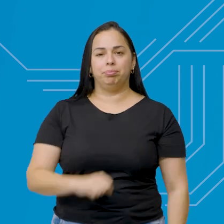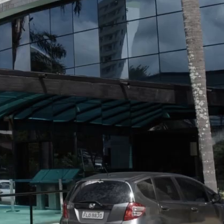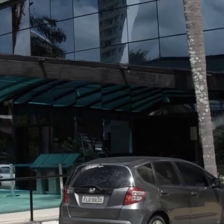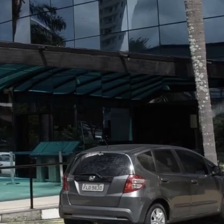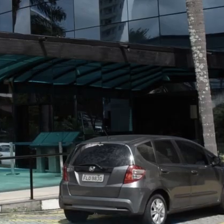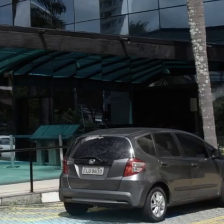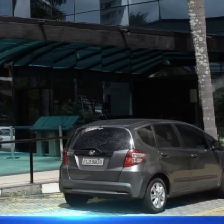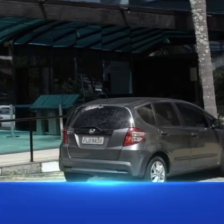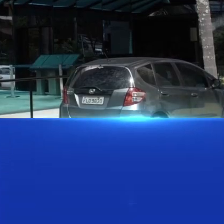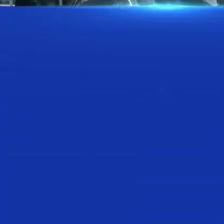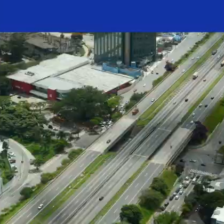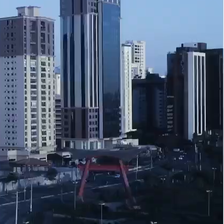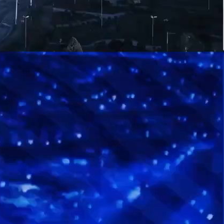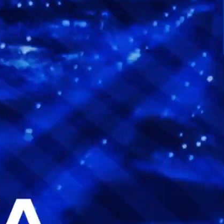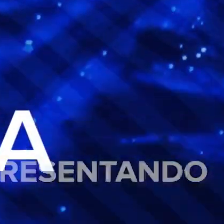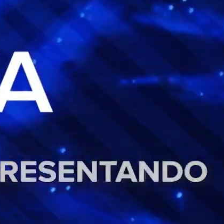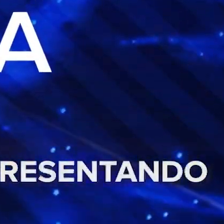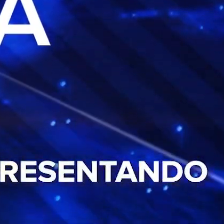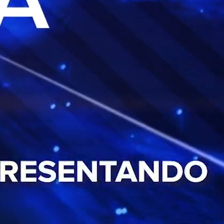rápido.